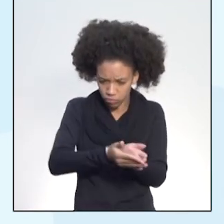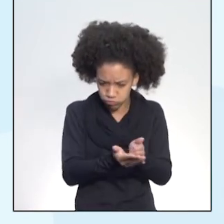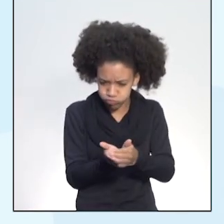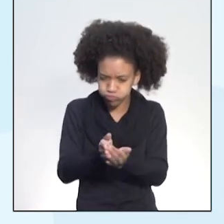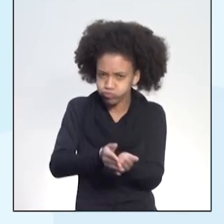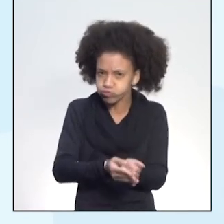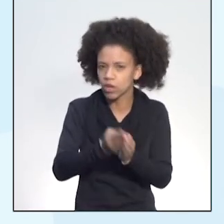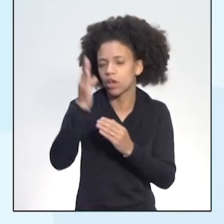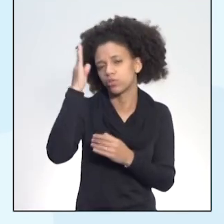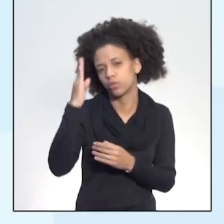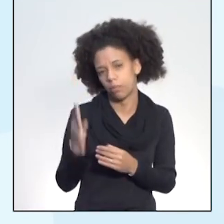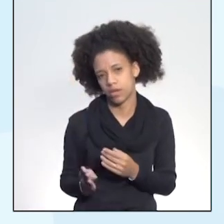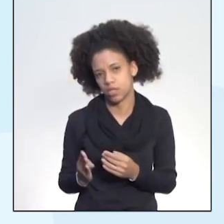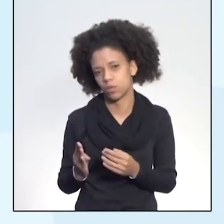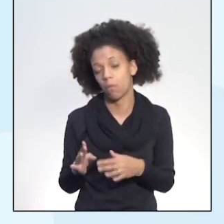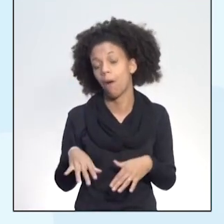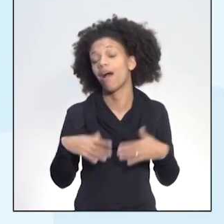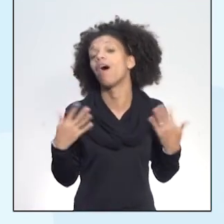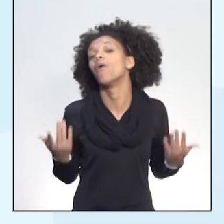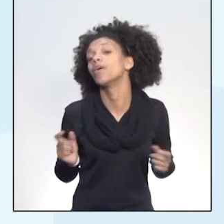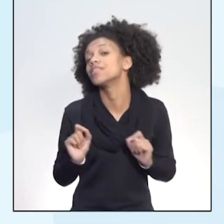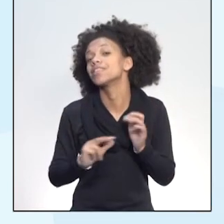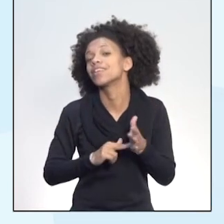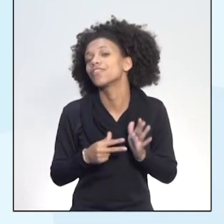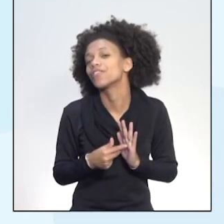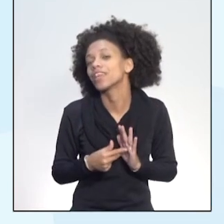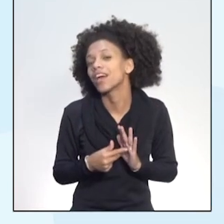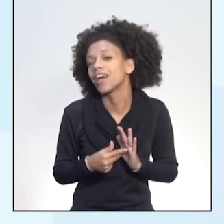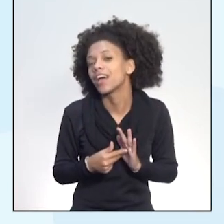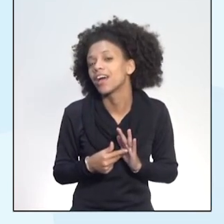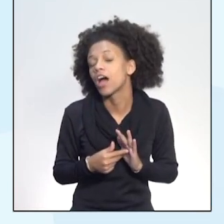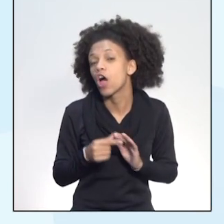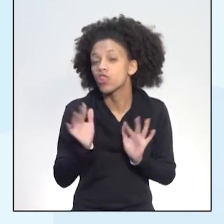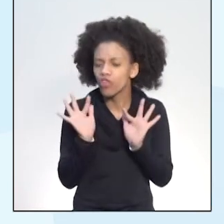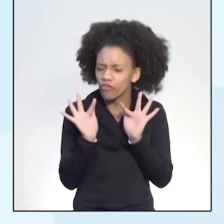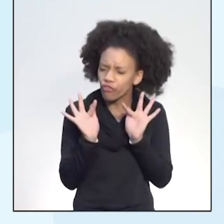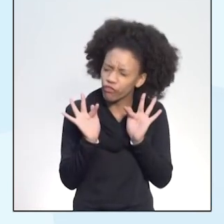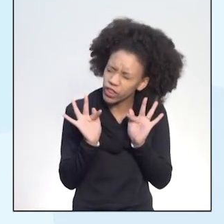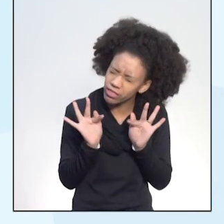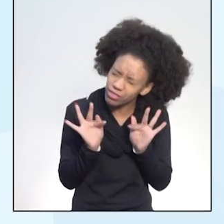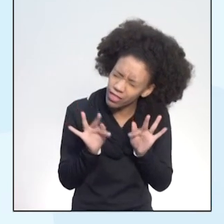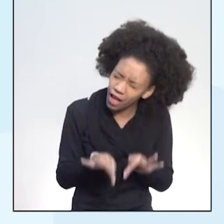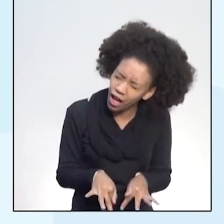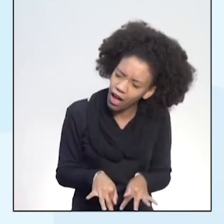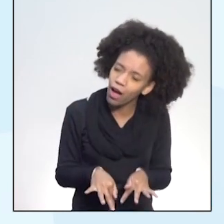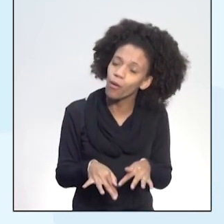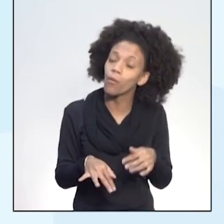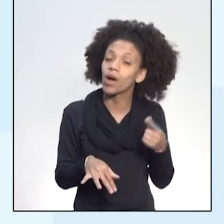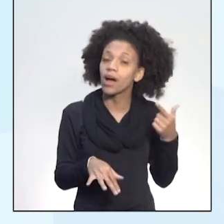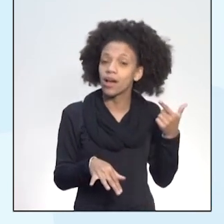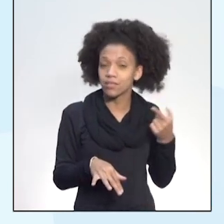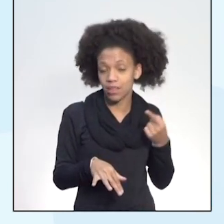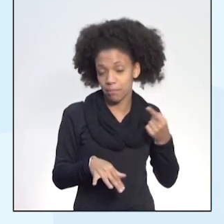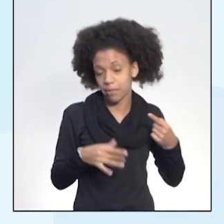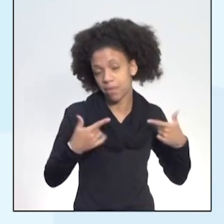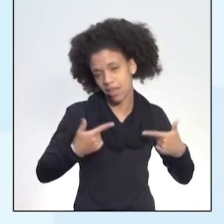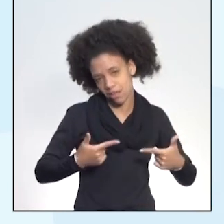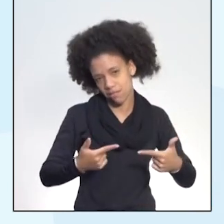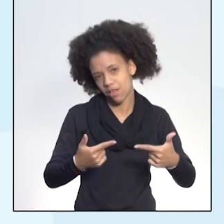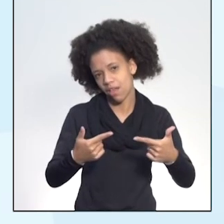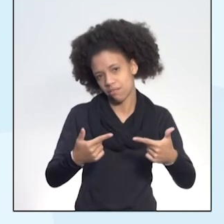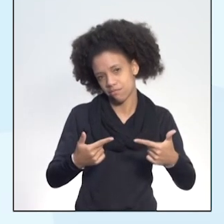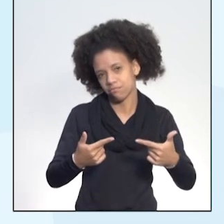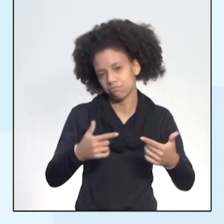do Brasil. Ou seja, ali já no final da segunda fase da